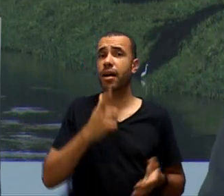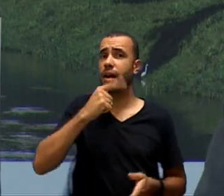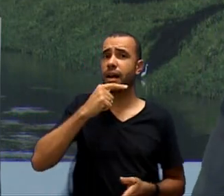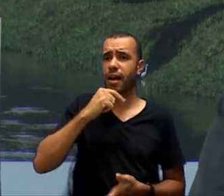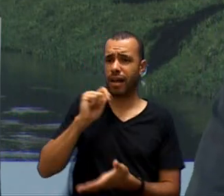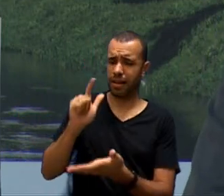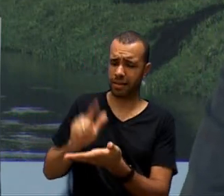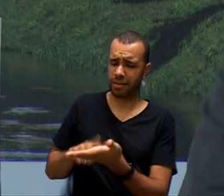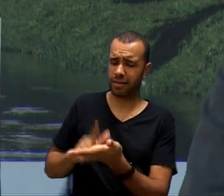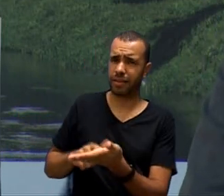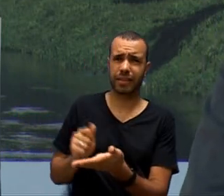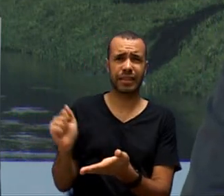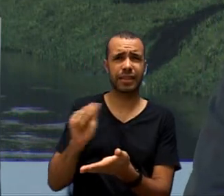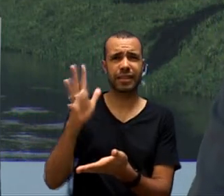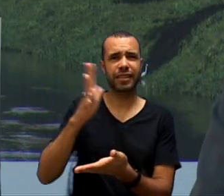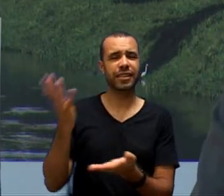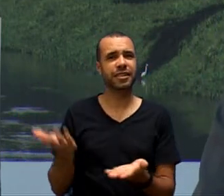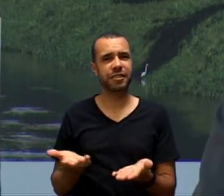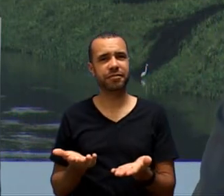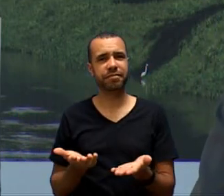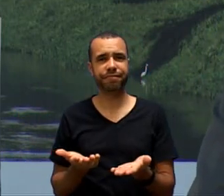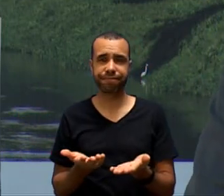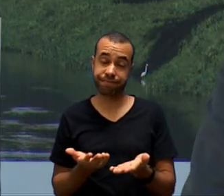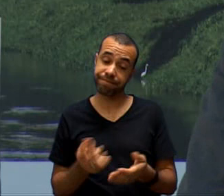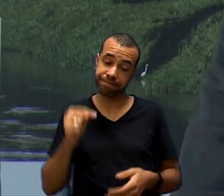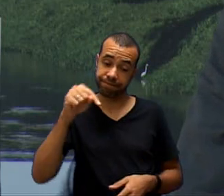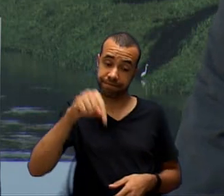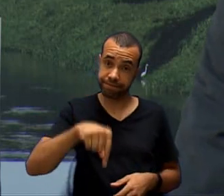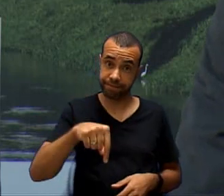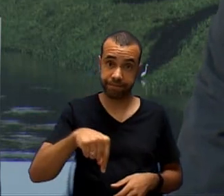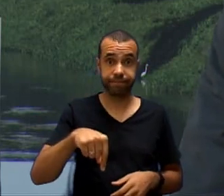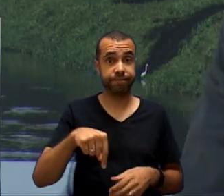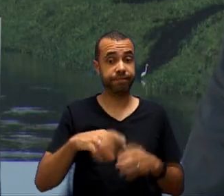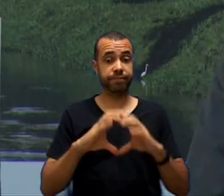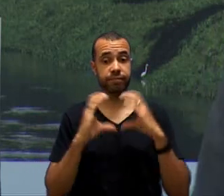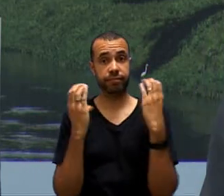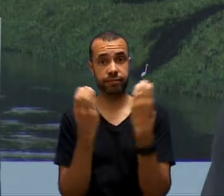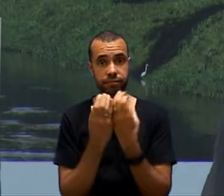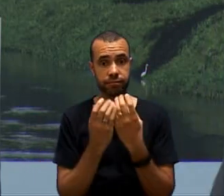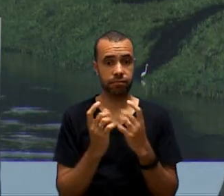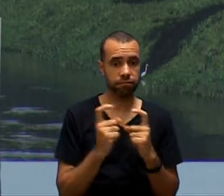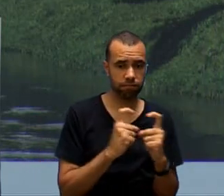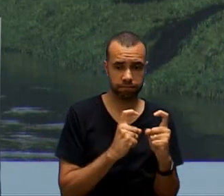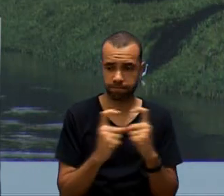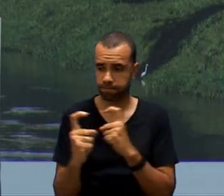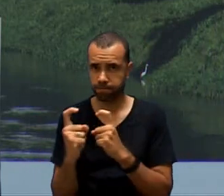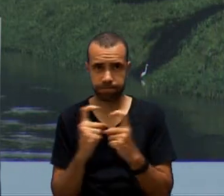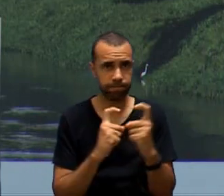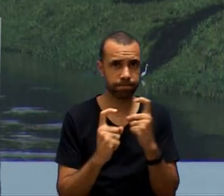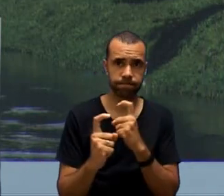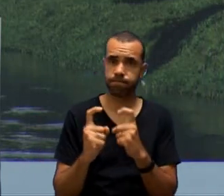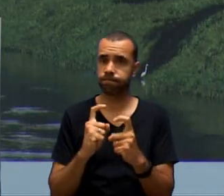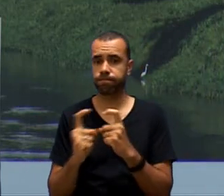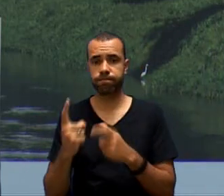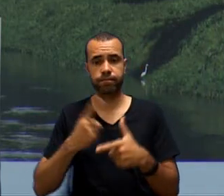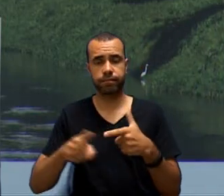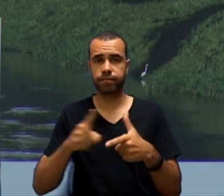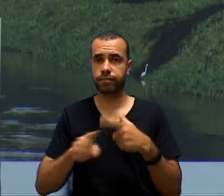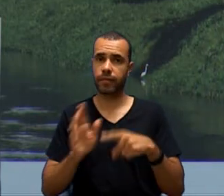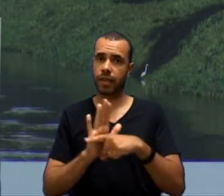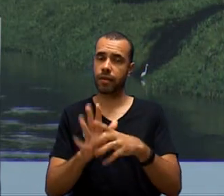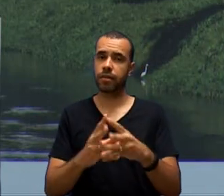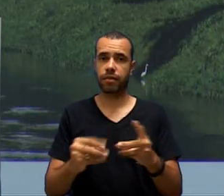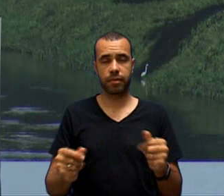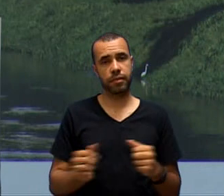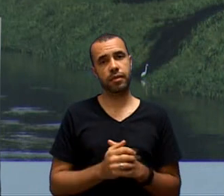mesma? É aqui que a gente consegue procurar resolver. Renan, eu tenho